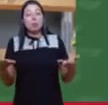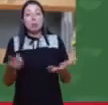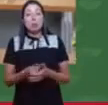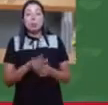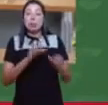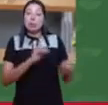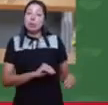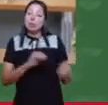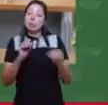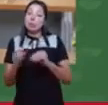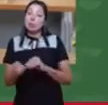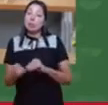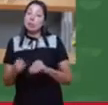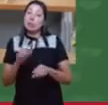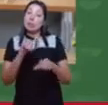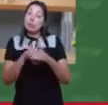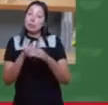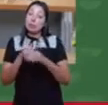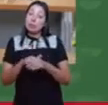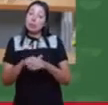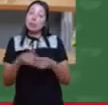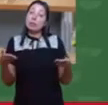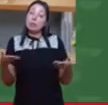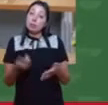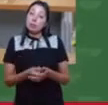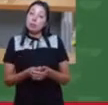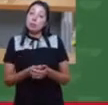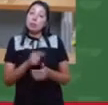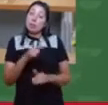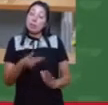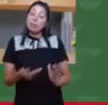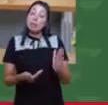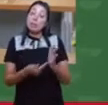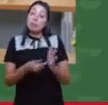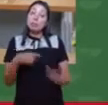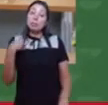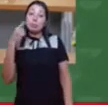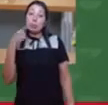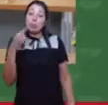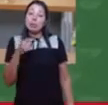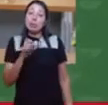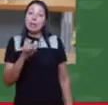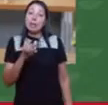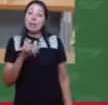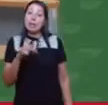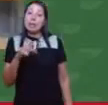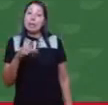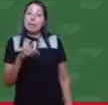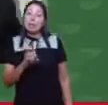as alterações eleitorais que estão em curso na Câmara dos Deputados. Arlindo Chinaglia.